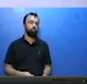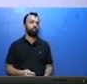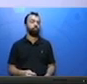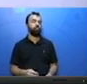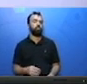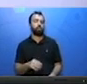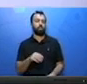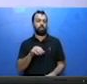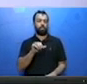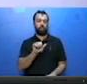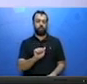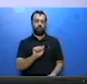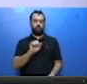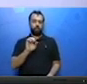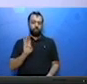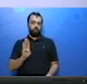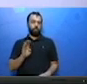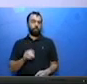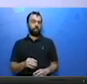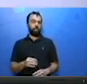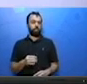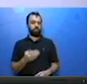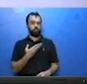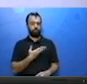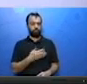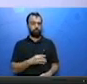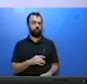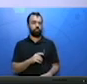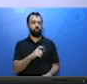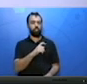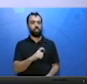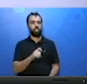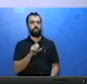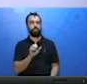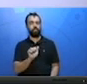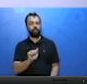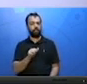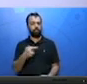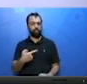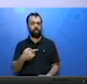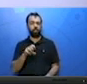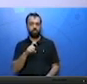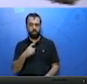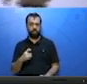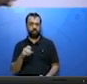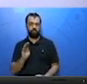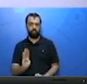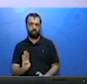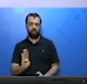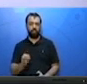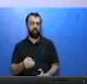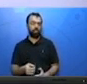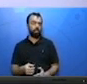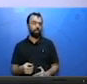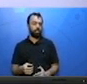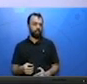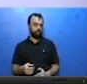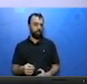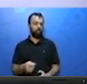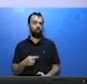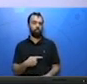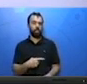B, Y do ponto A menos o Y do ponto B. O X do ponto A é o menos